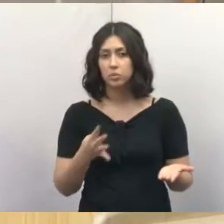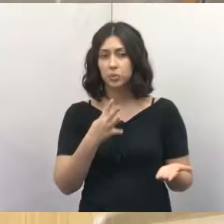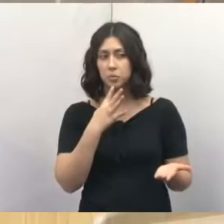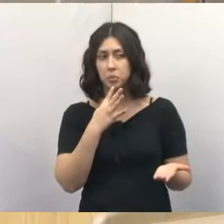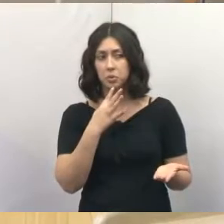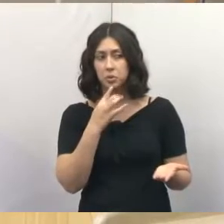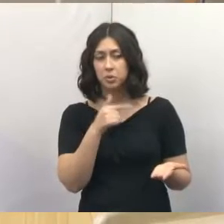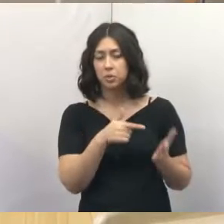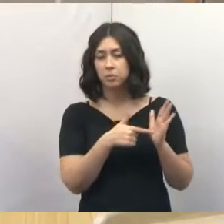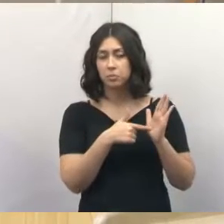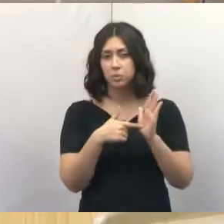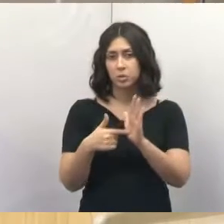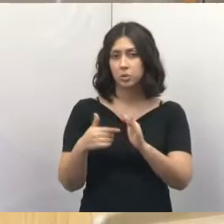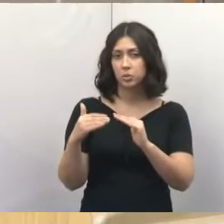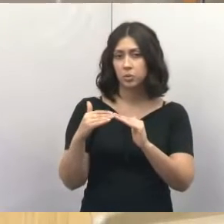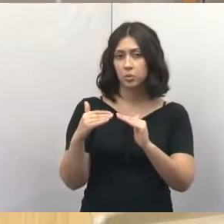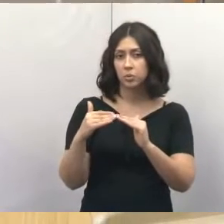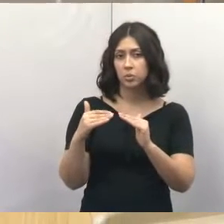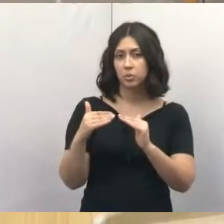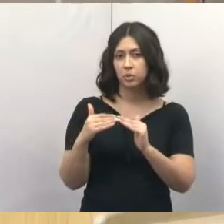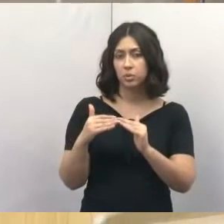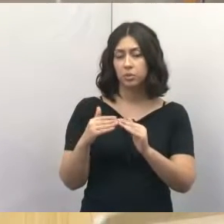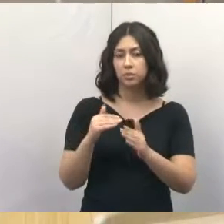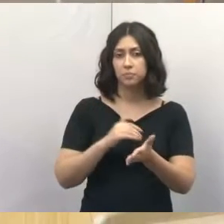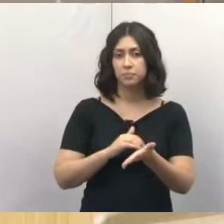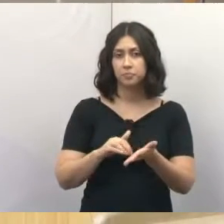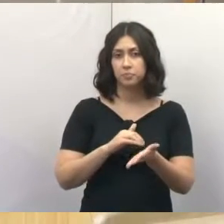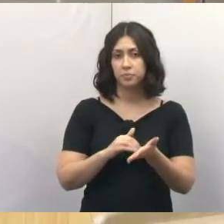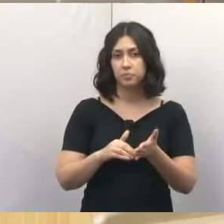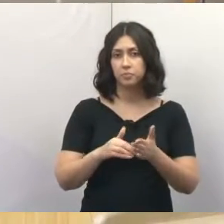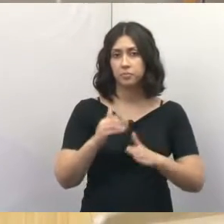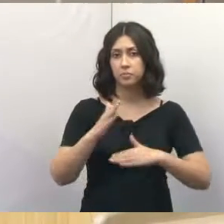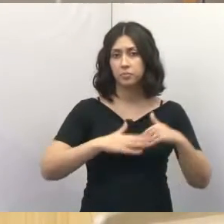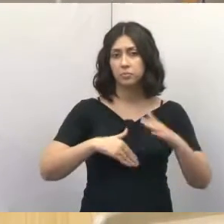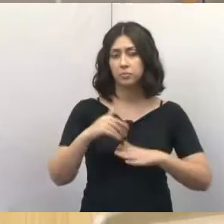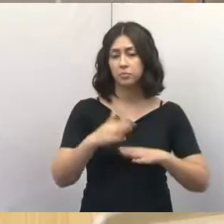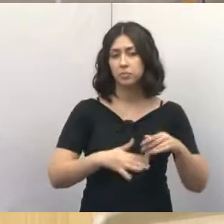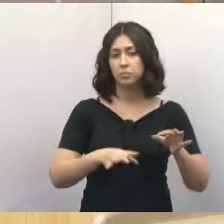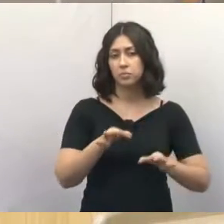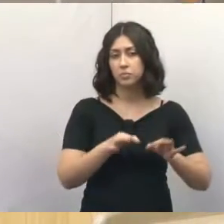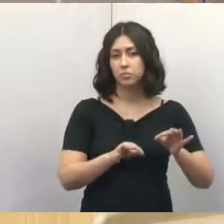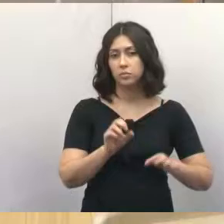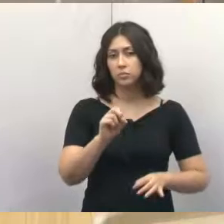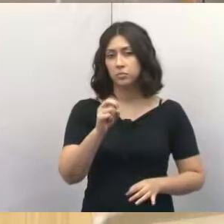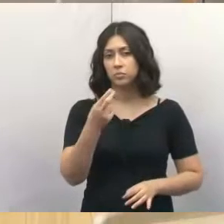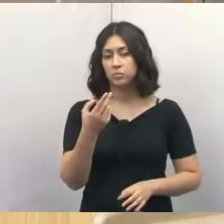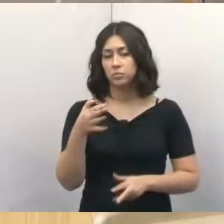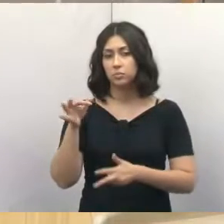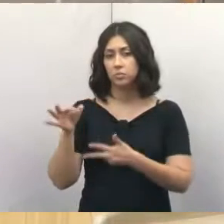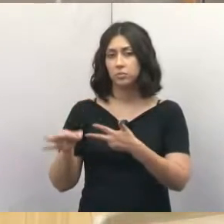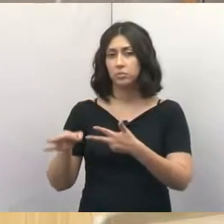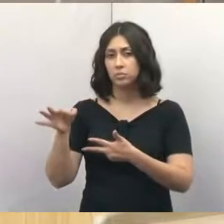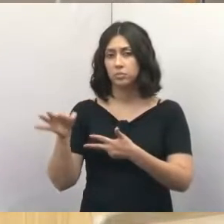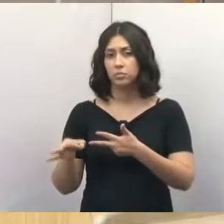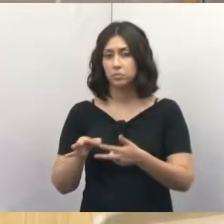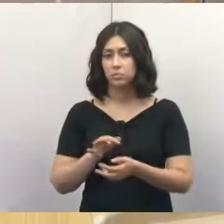conhecimento da manifestação favorável da Secretaria de Assuntos Jurídicos ou da Comissão de Constituição e Justiça, caso for o